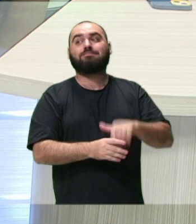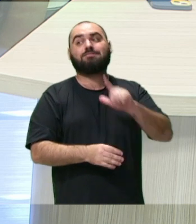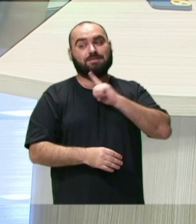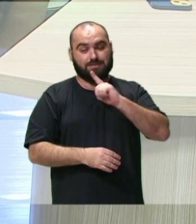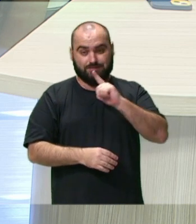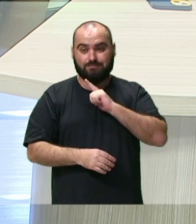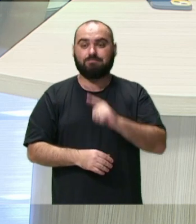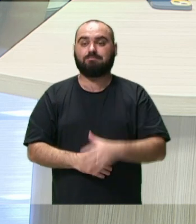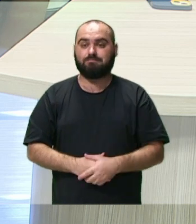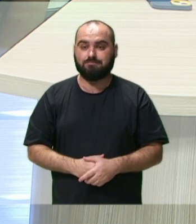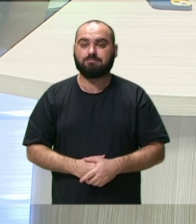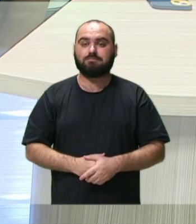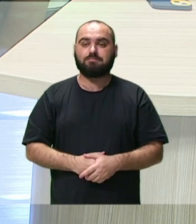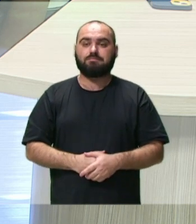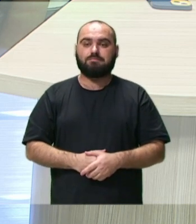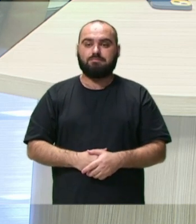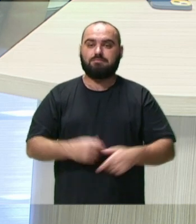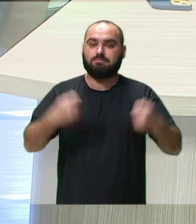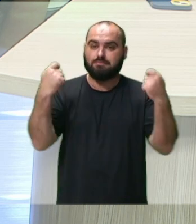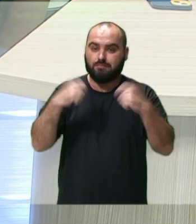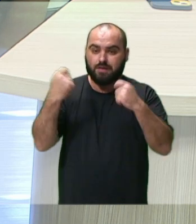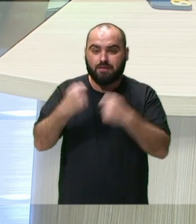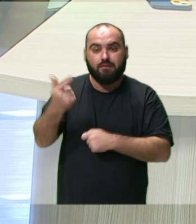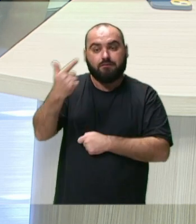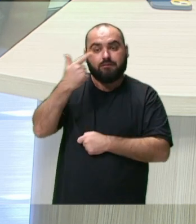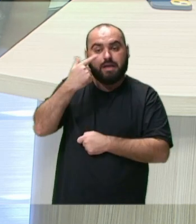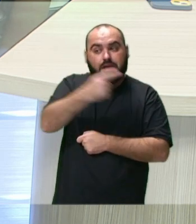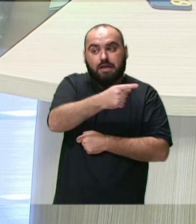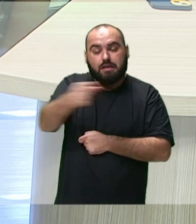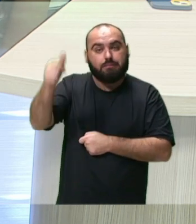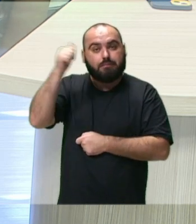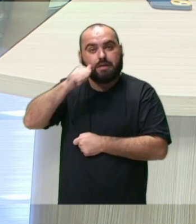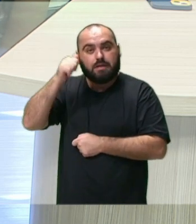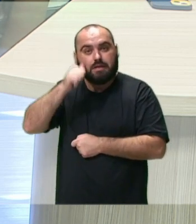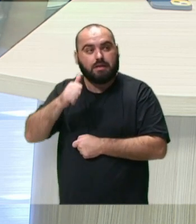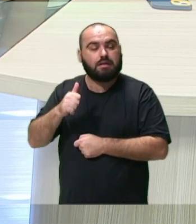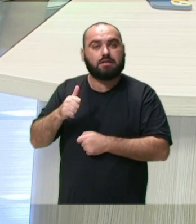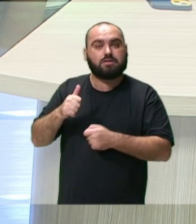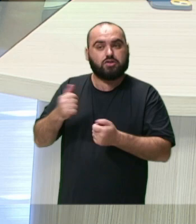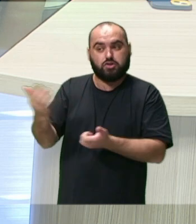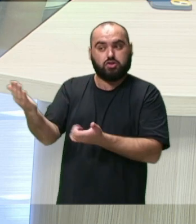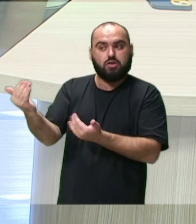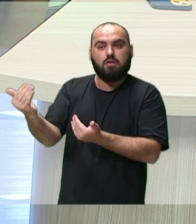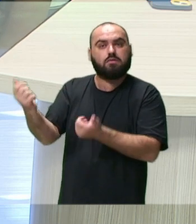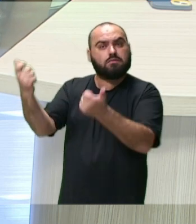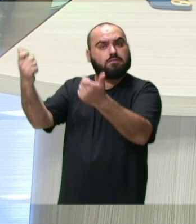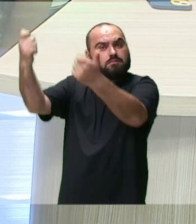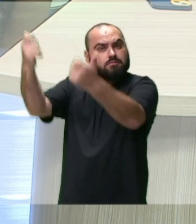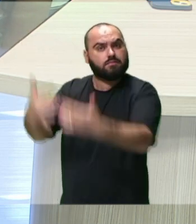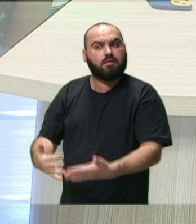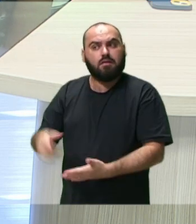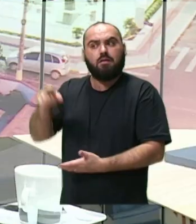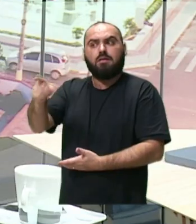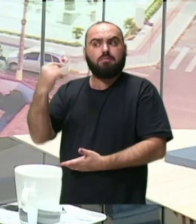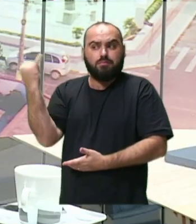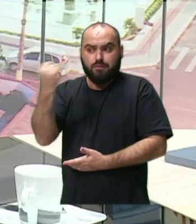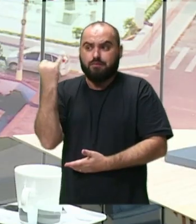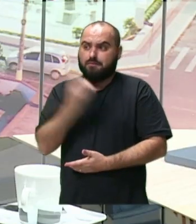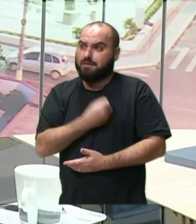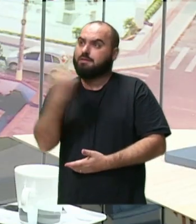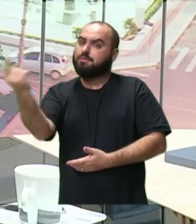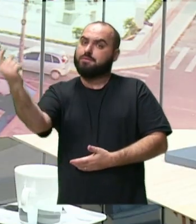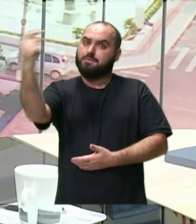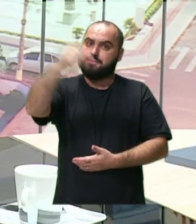a gente precisa chegar nessas meninas, chegar nessas moças e dizer o quanto é importante elas virem aqui e falar, de